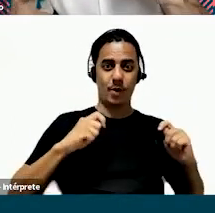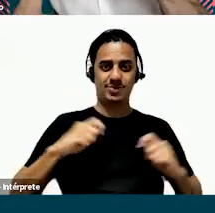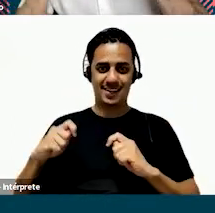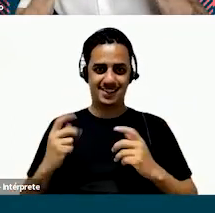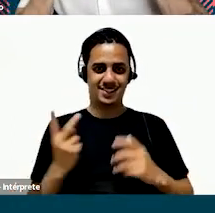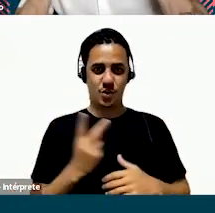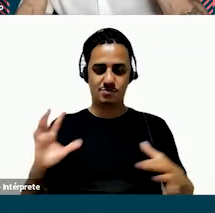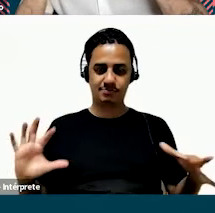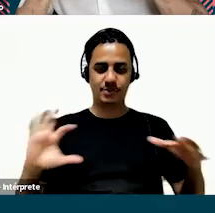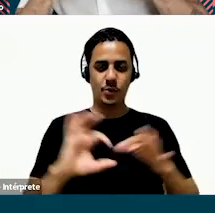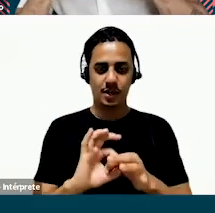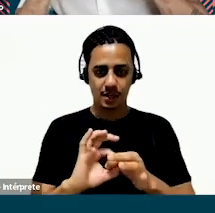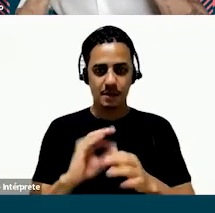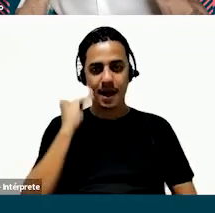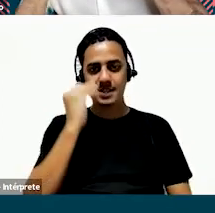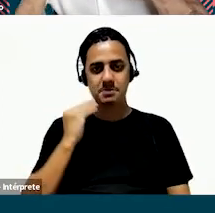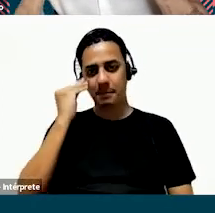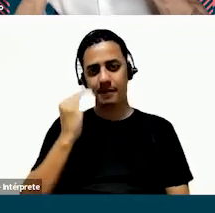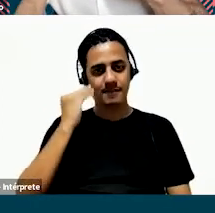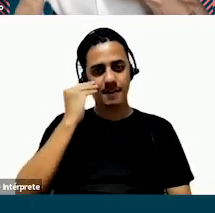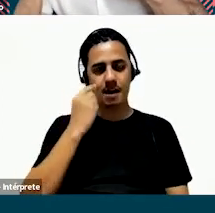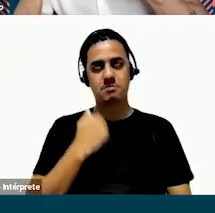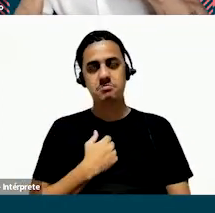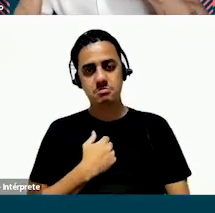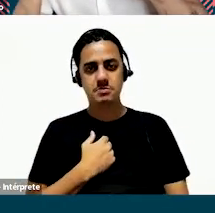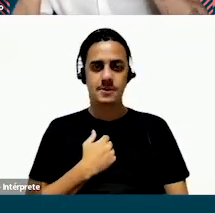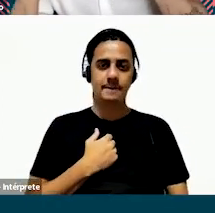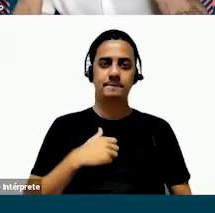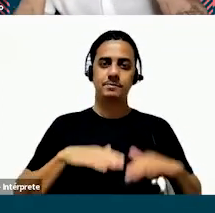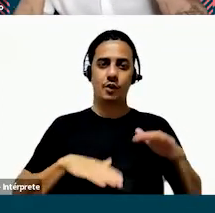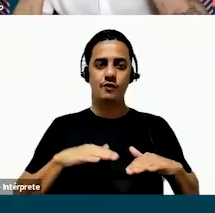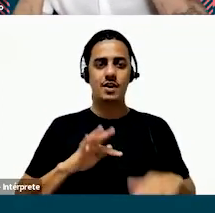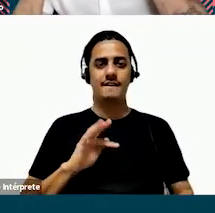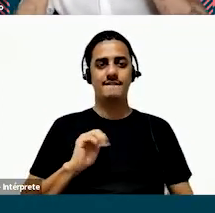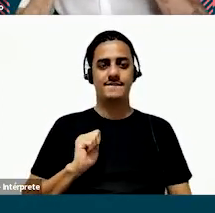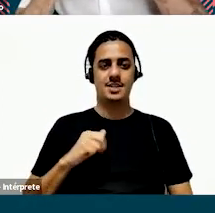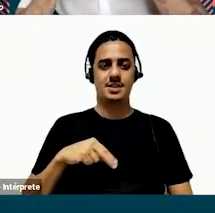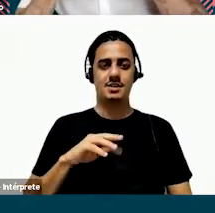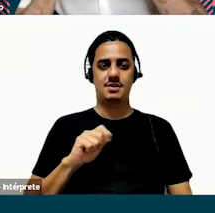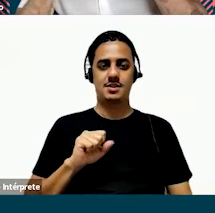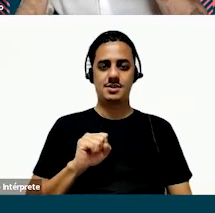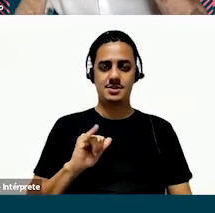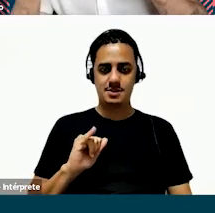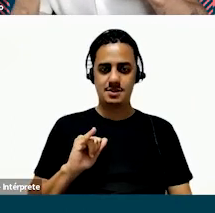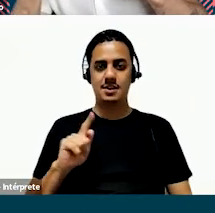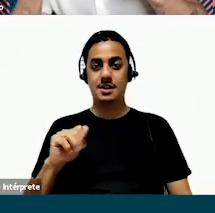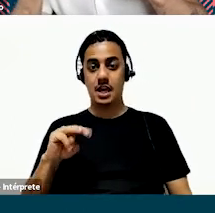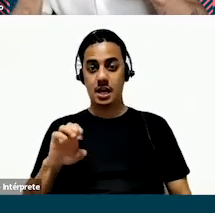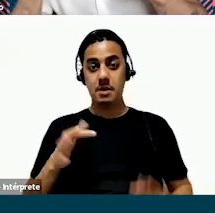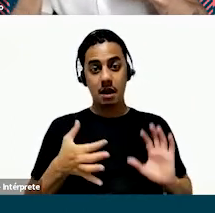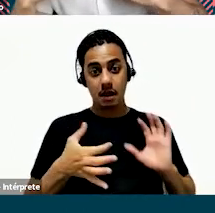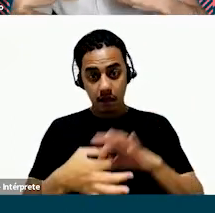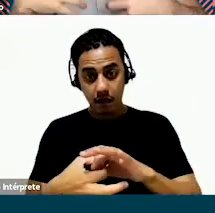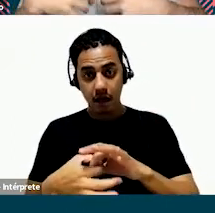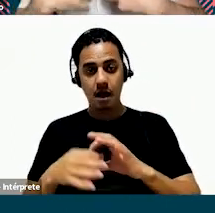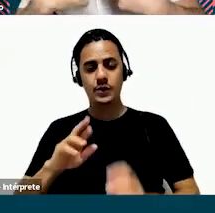potências e une elas, para a gente experimentar alguma coisa assim. Será que o fantasy game faz sentido para um reality